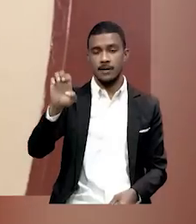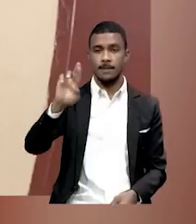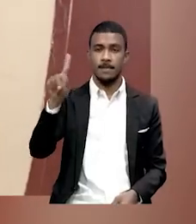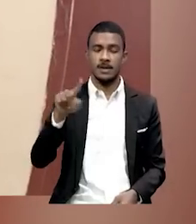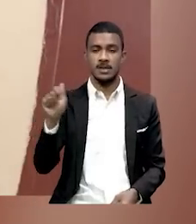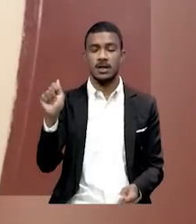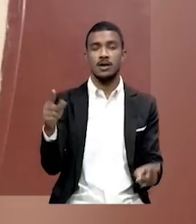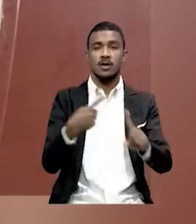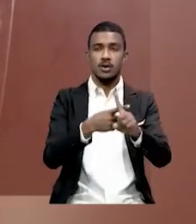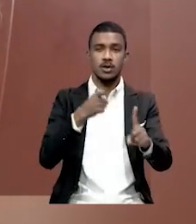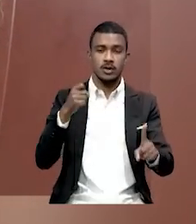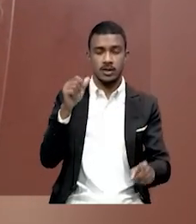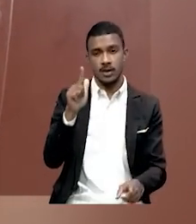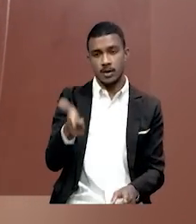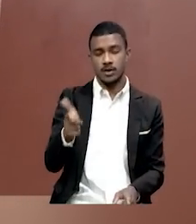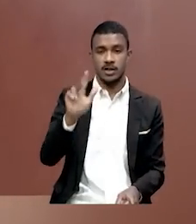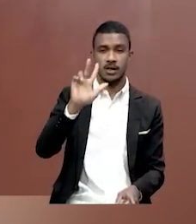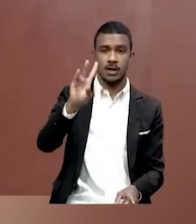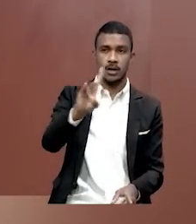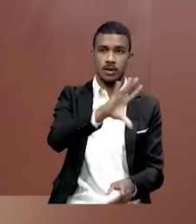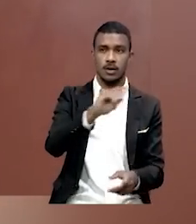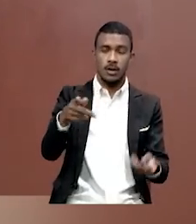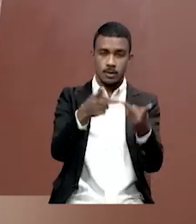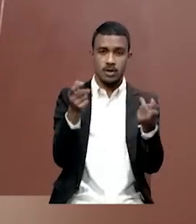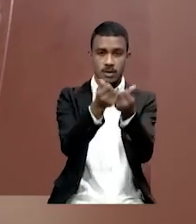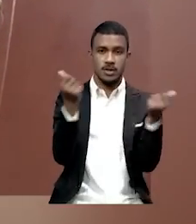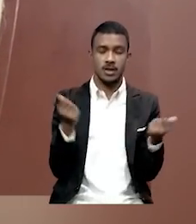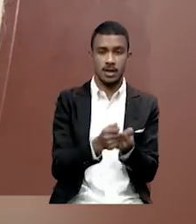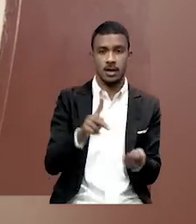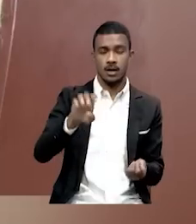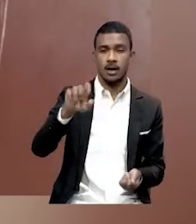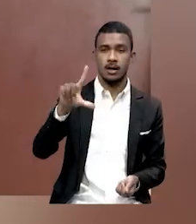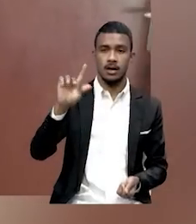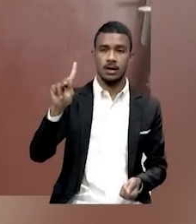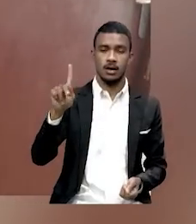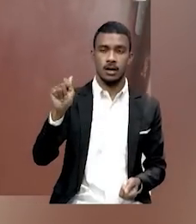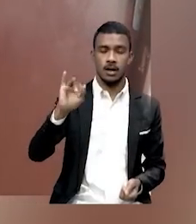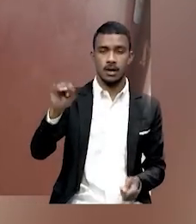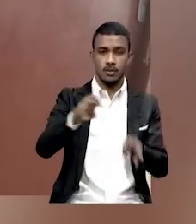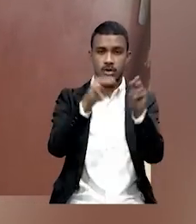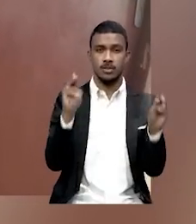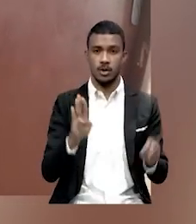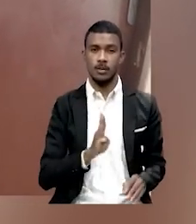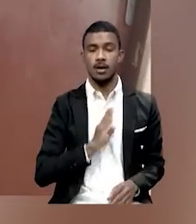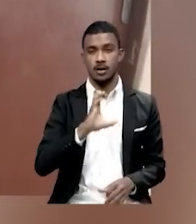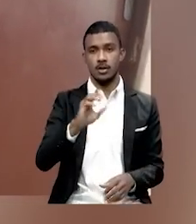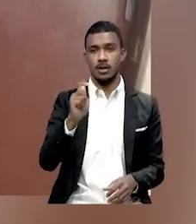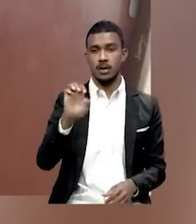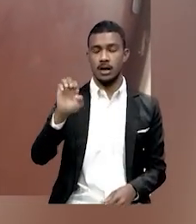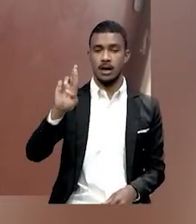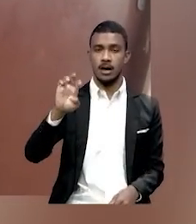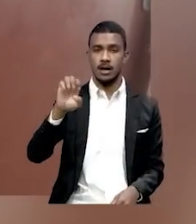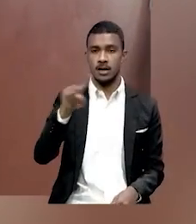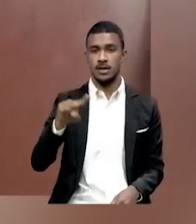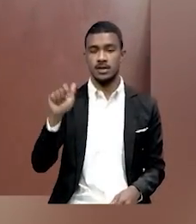aldeia desa suku lelalai, posto administrativo kelekai, município Baucau. Teresa, oang husi